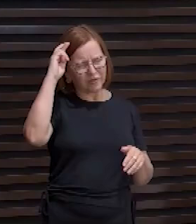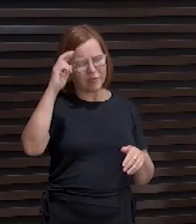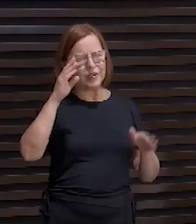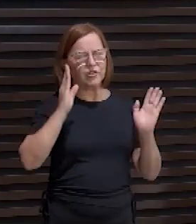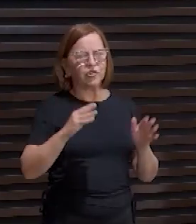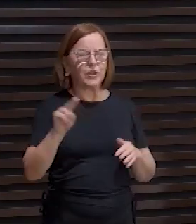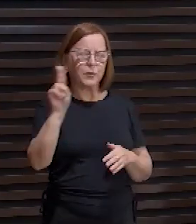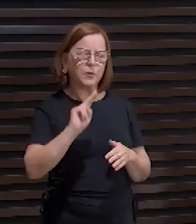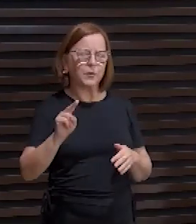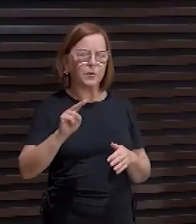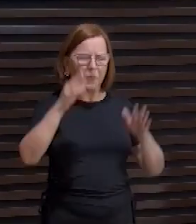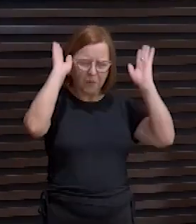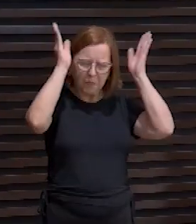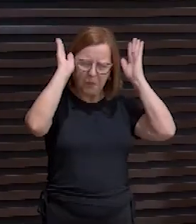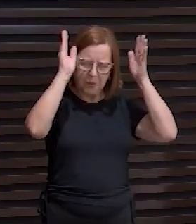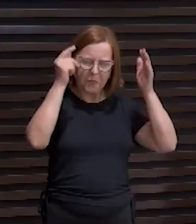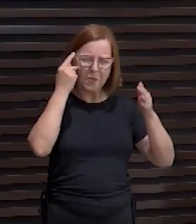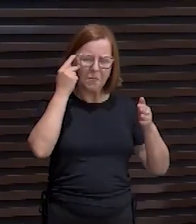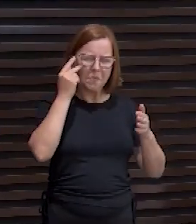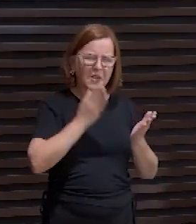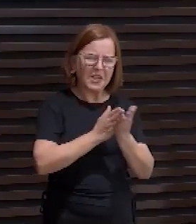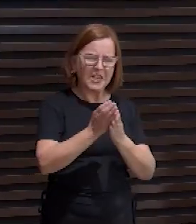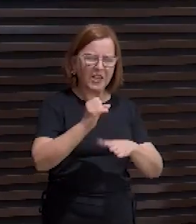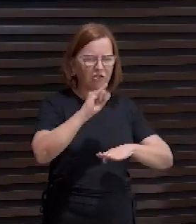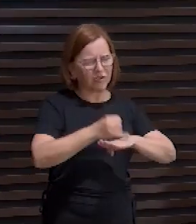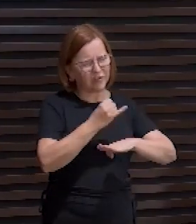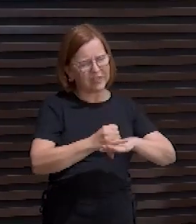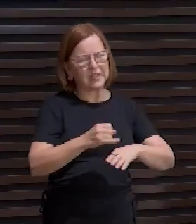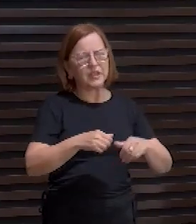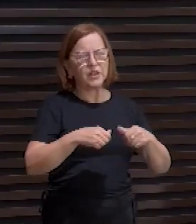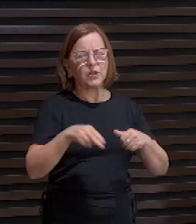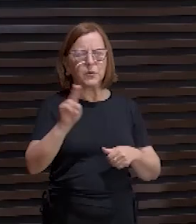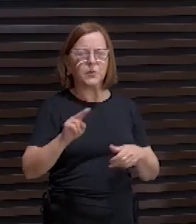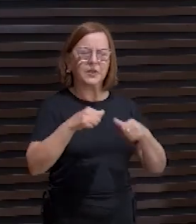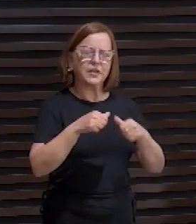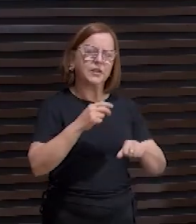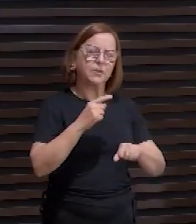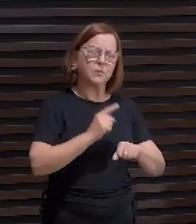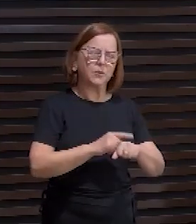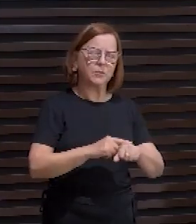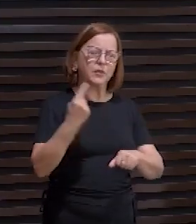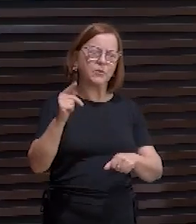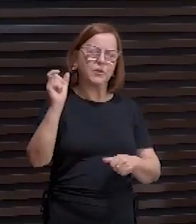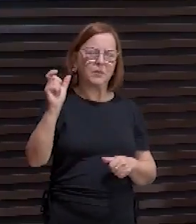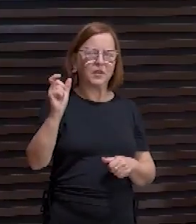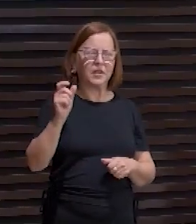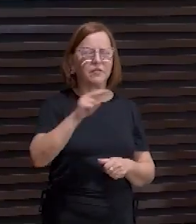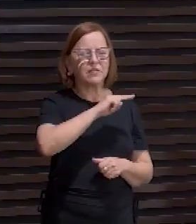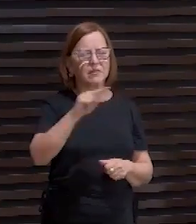entrar em Jerusalém, usa esse jumento aqui, Senhor, para pregar a Tua palavra. Em nome de Jesus. Amém.